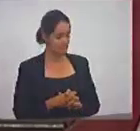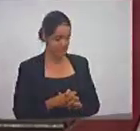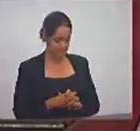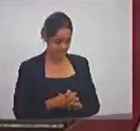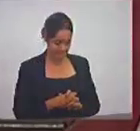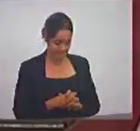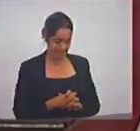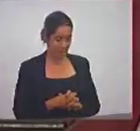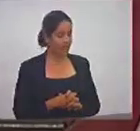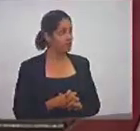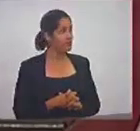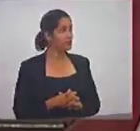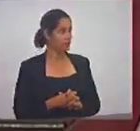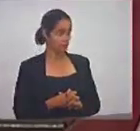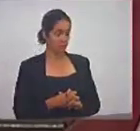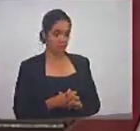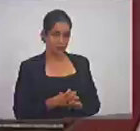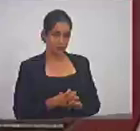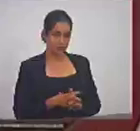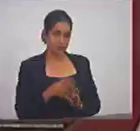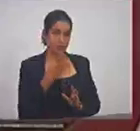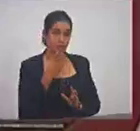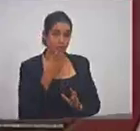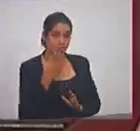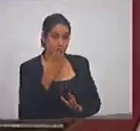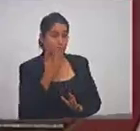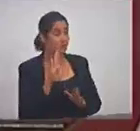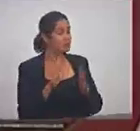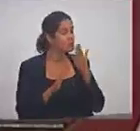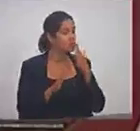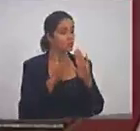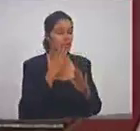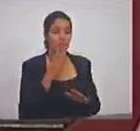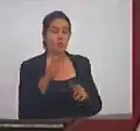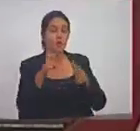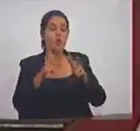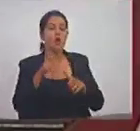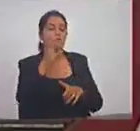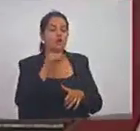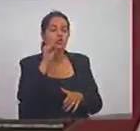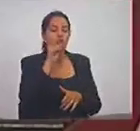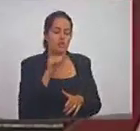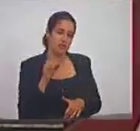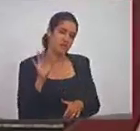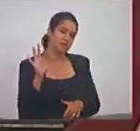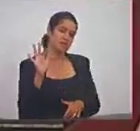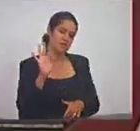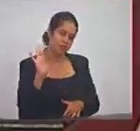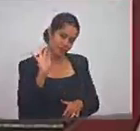olha que tem, ele prometeu cargos técnicos, secretários técnicos, e olha que eu vou falar para vocês, na